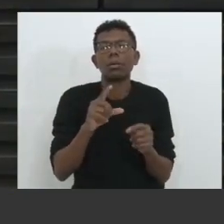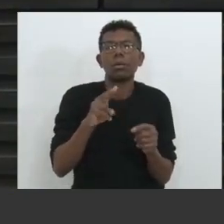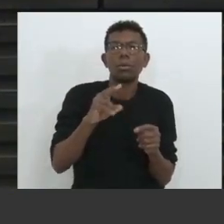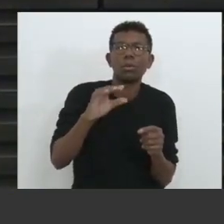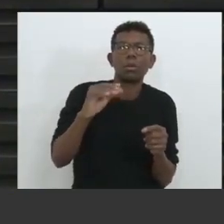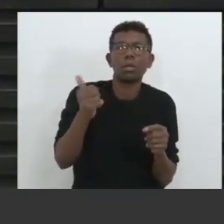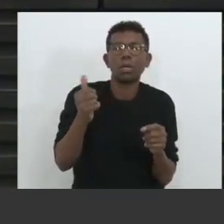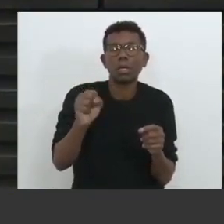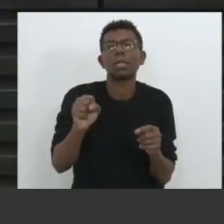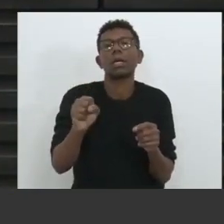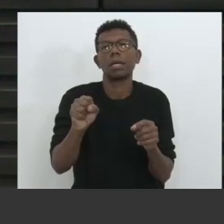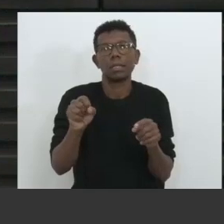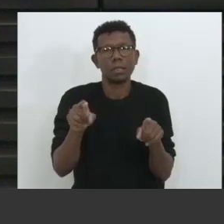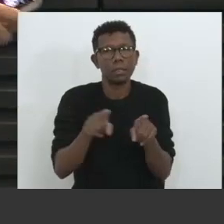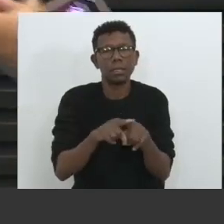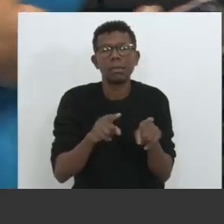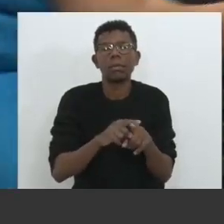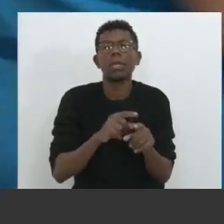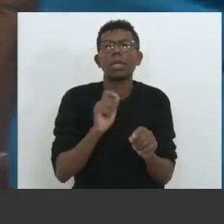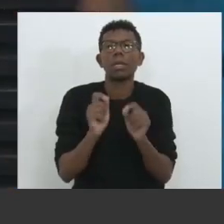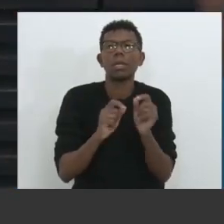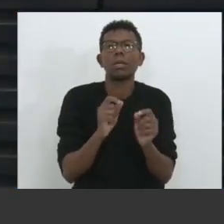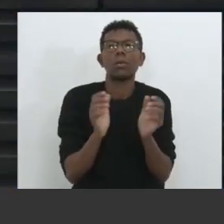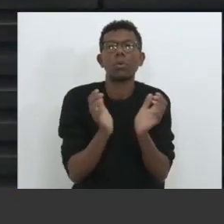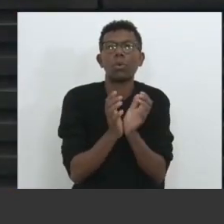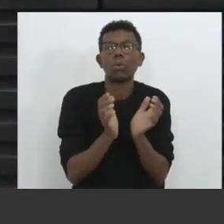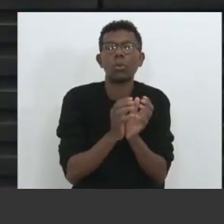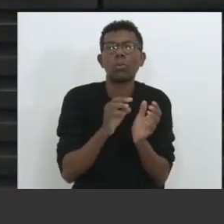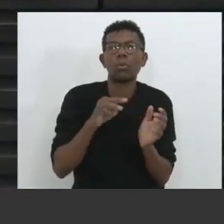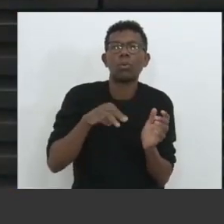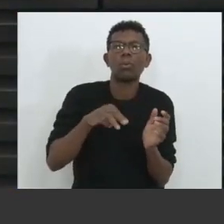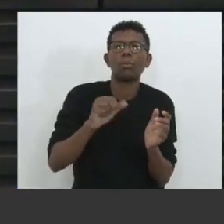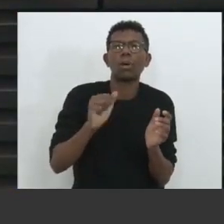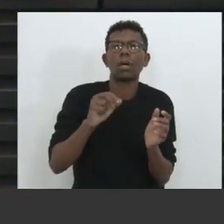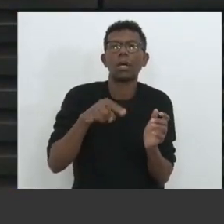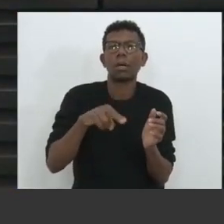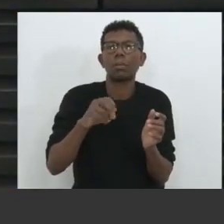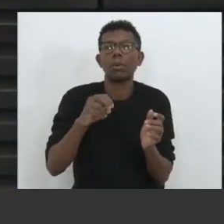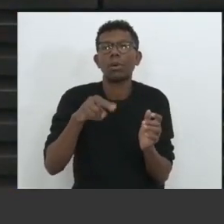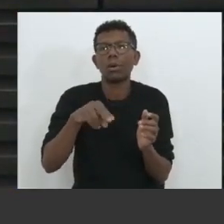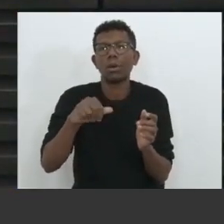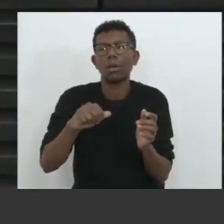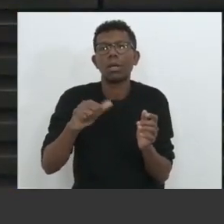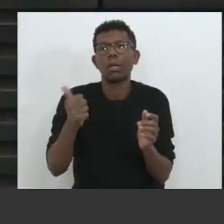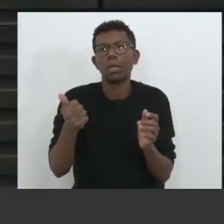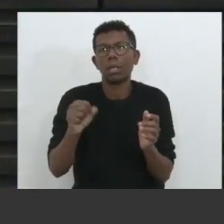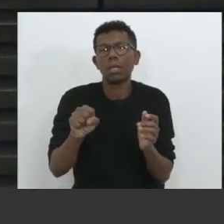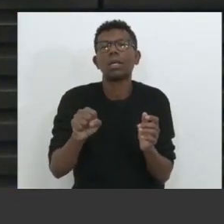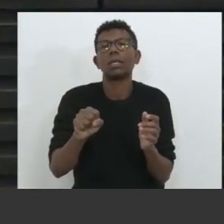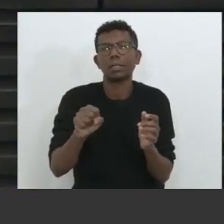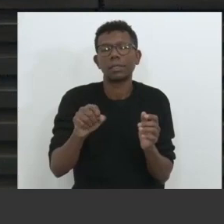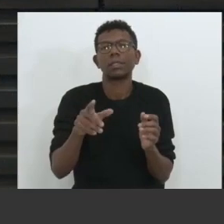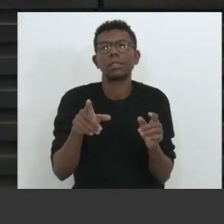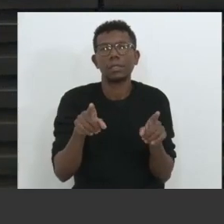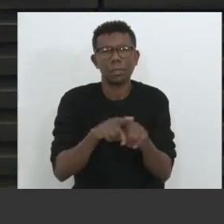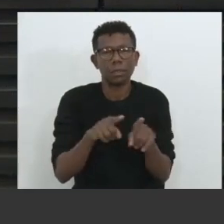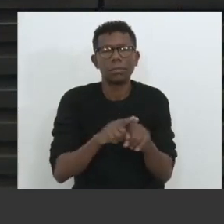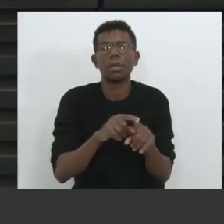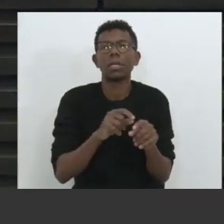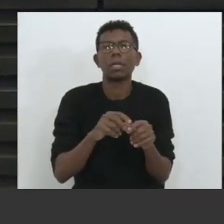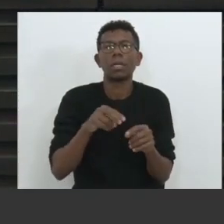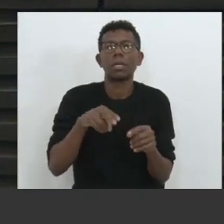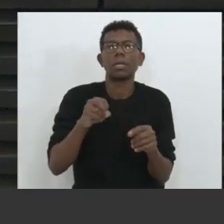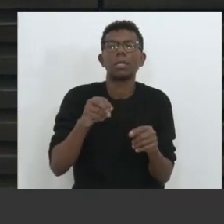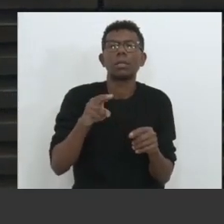integrantes da banda Mamonas Assassinas O Legado e Norma Santana a esposa